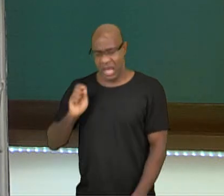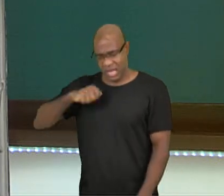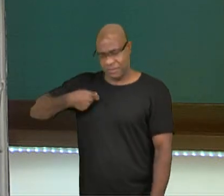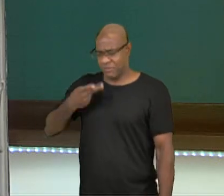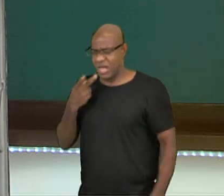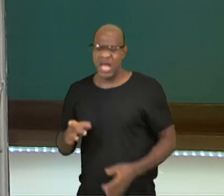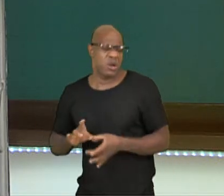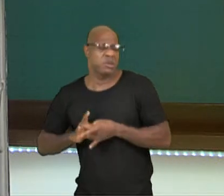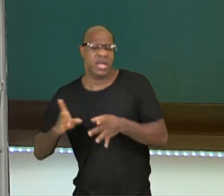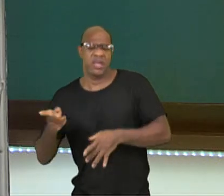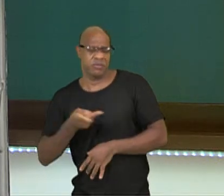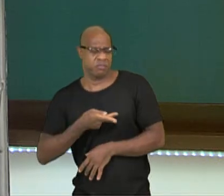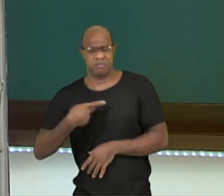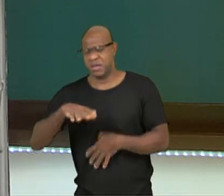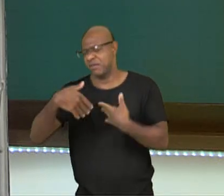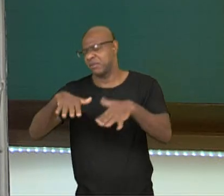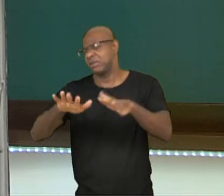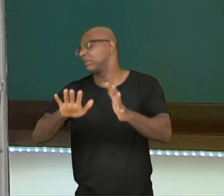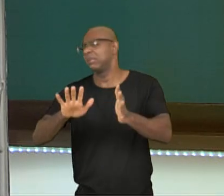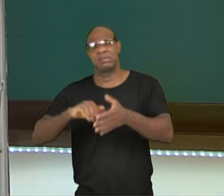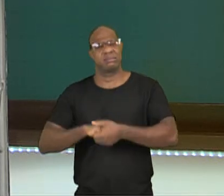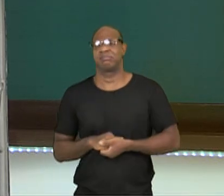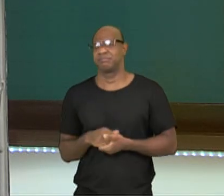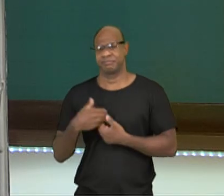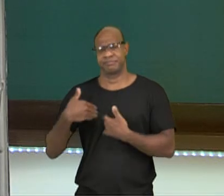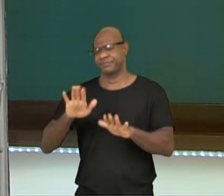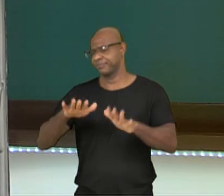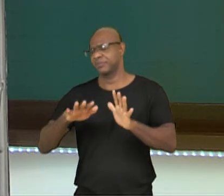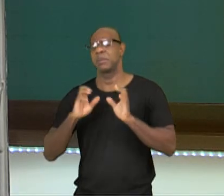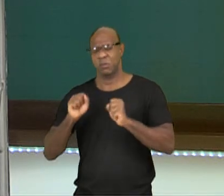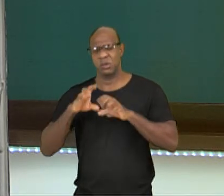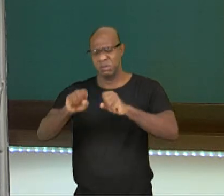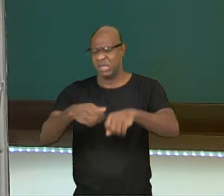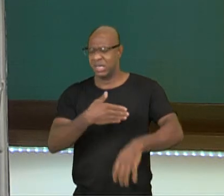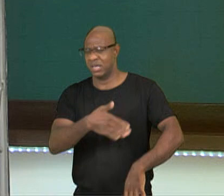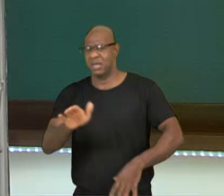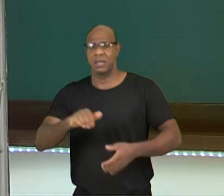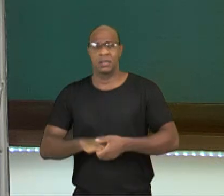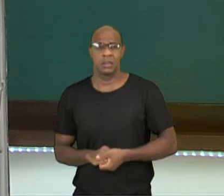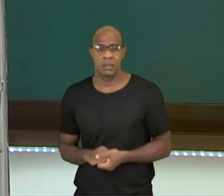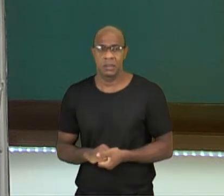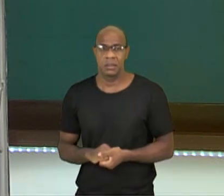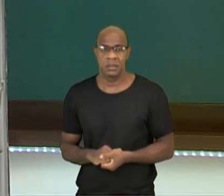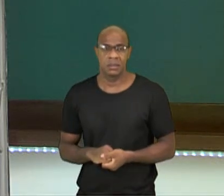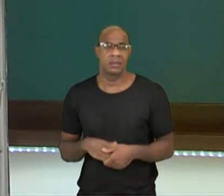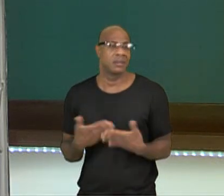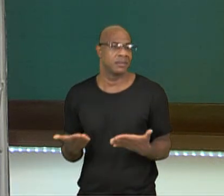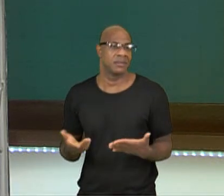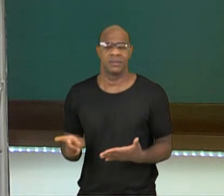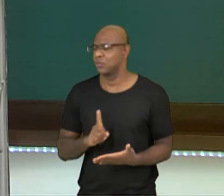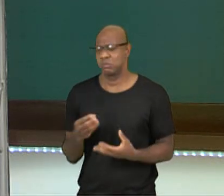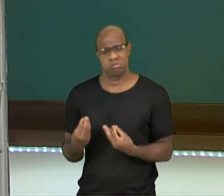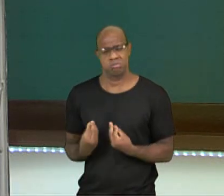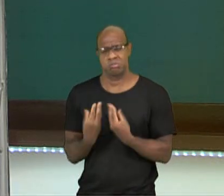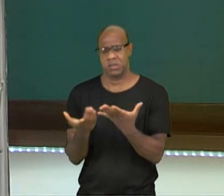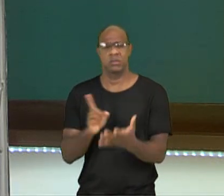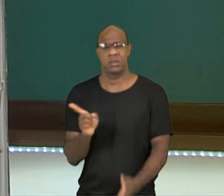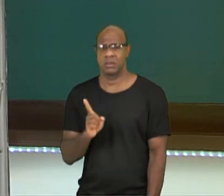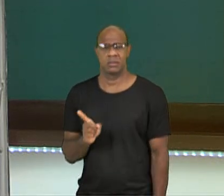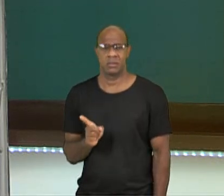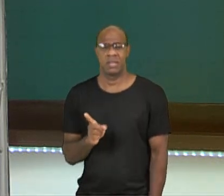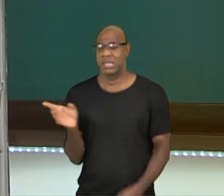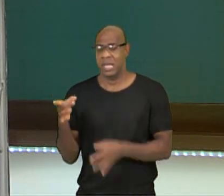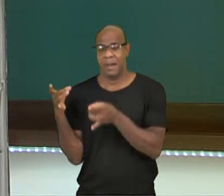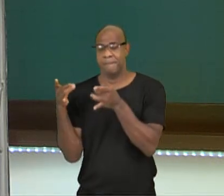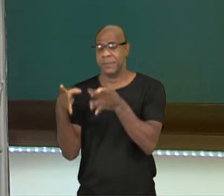deixo para vocês esse território, tá, do Saara Ocidental. Mas na verdade não foi que deixou. Eles